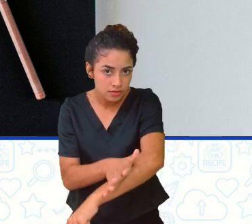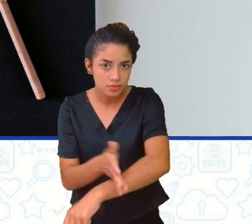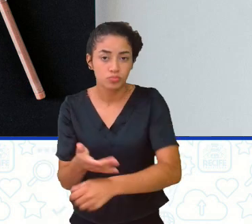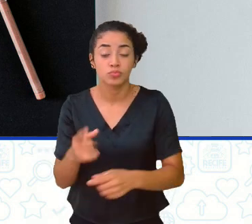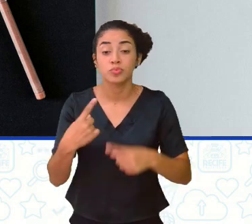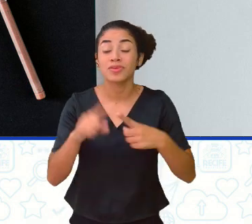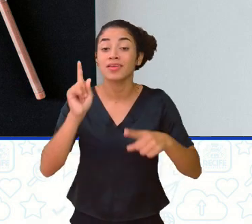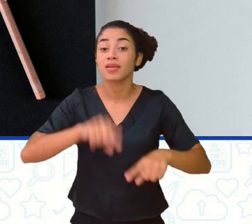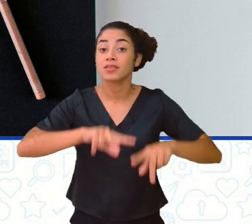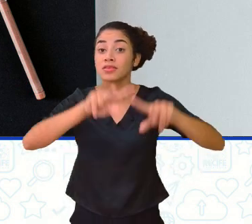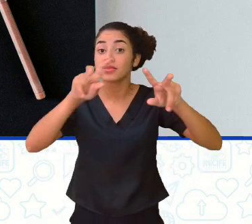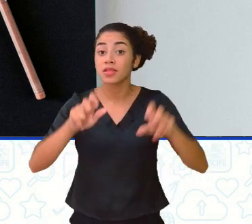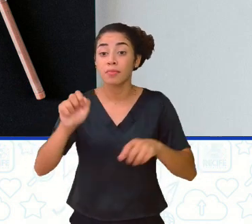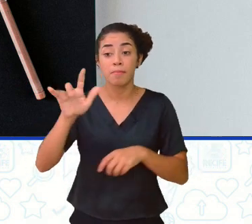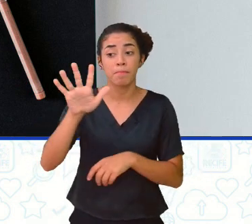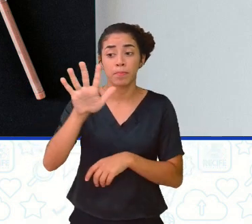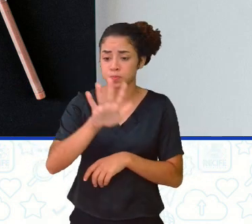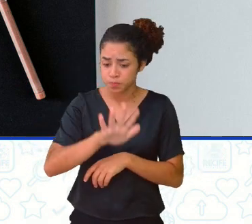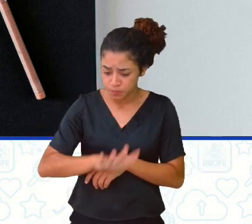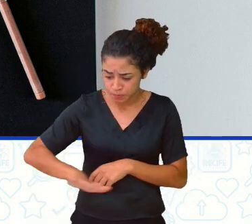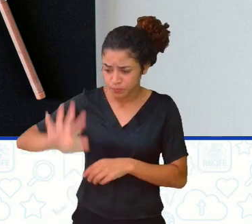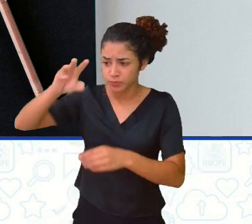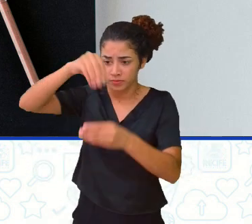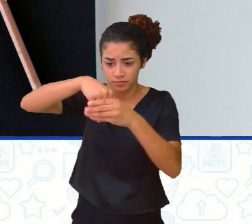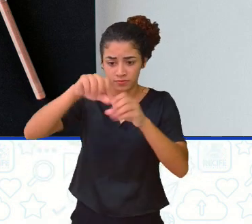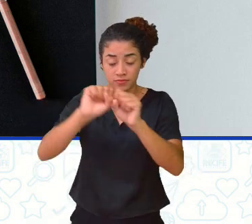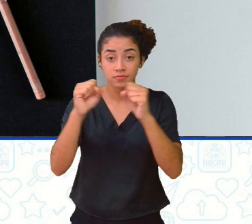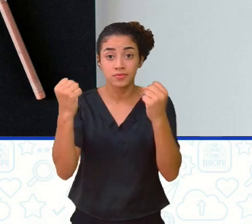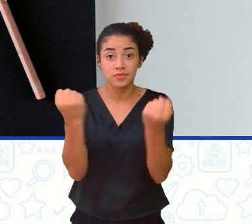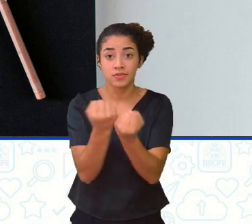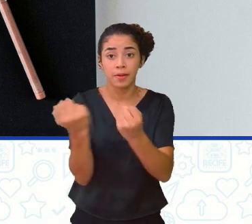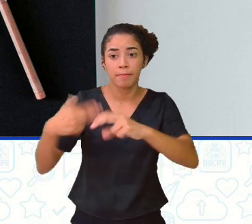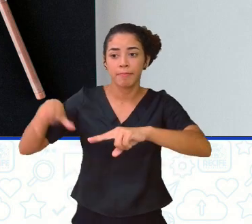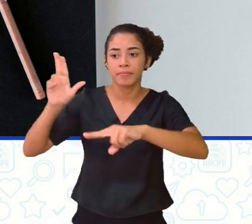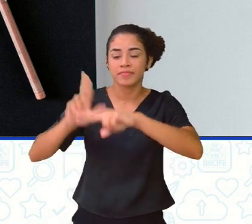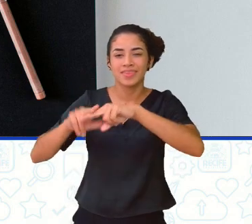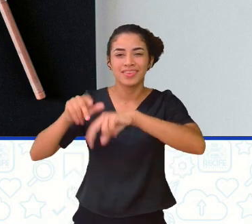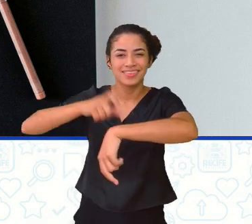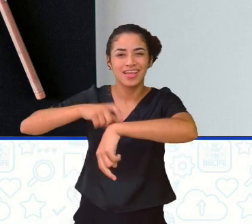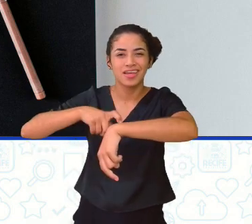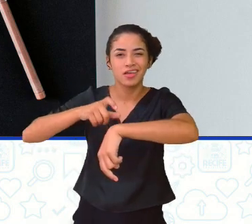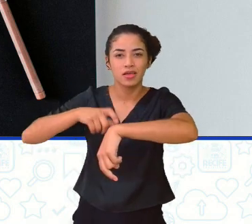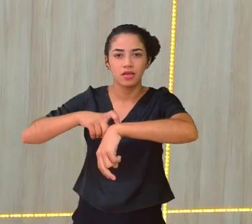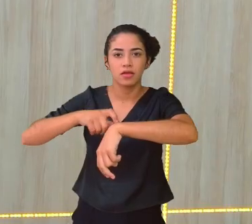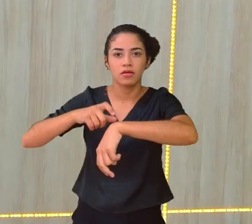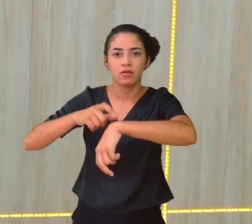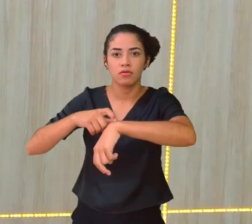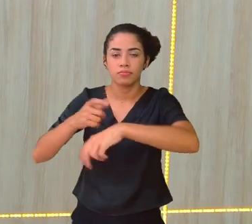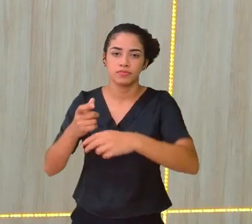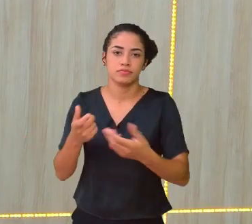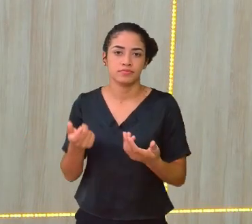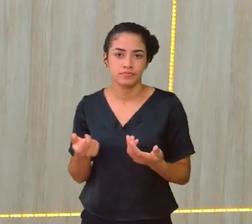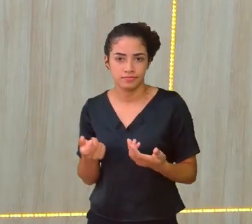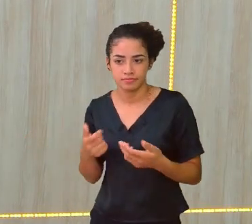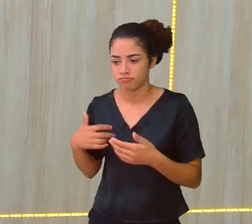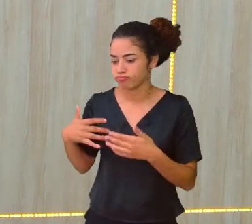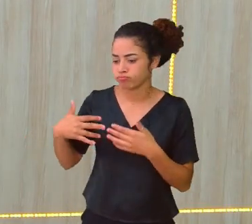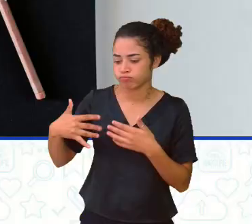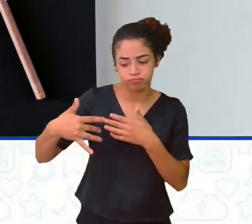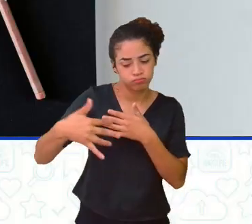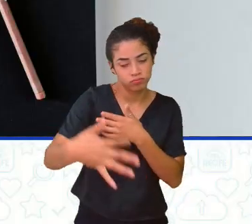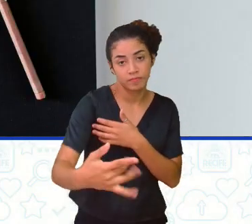porque são temas concernentes à sociedade que não ficam presos no tempo, né? A reportagem pode ser um